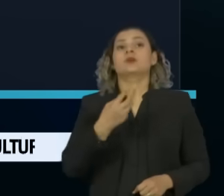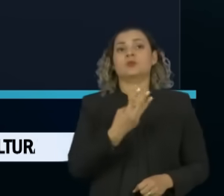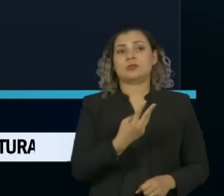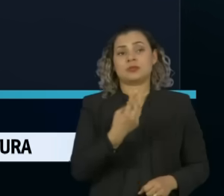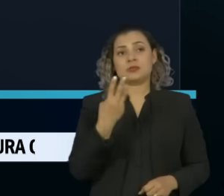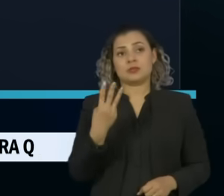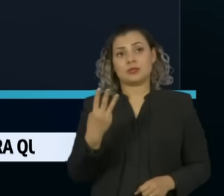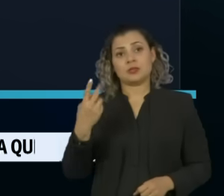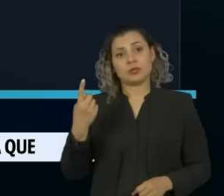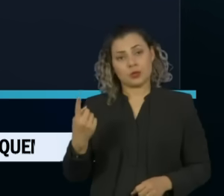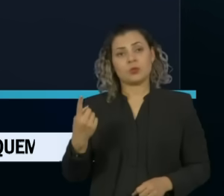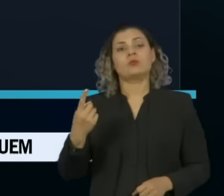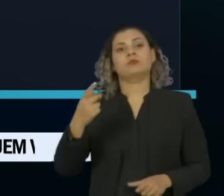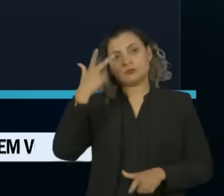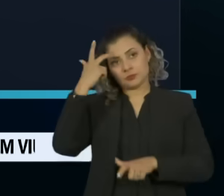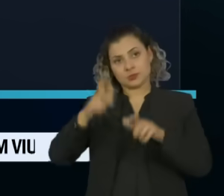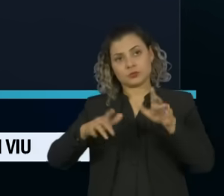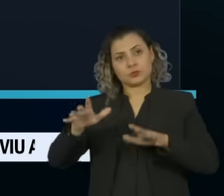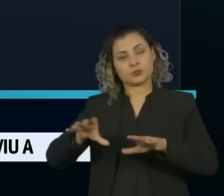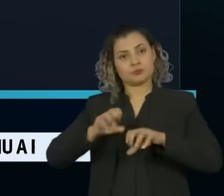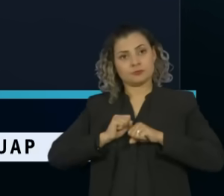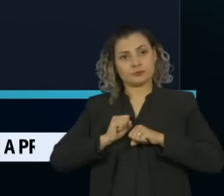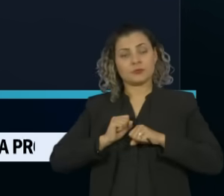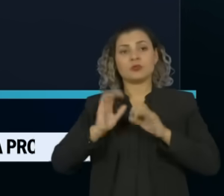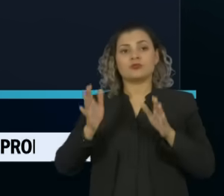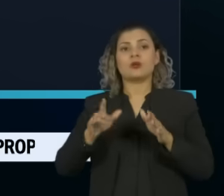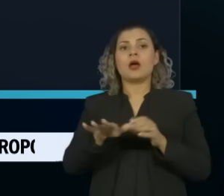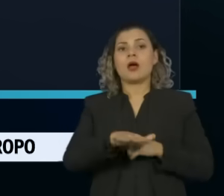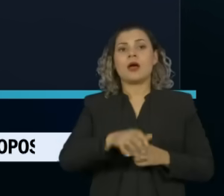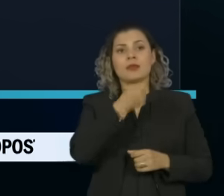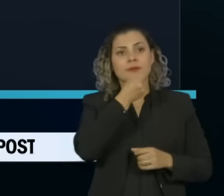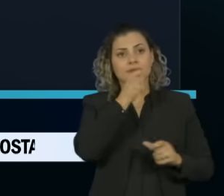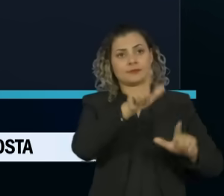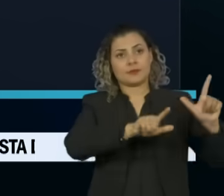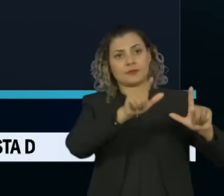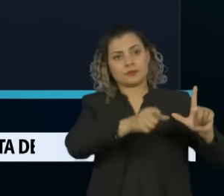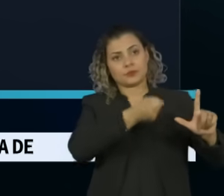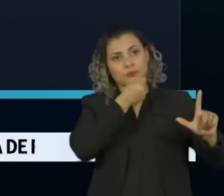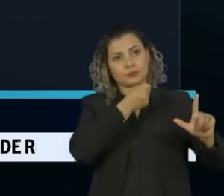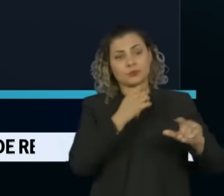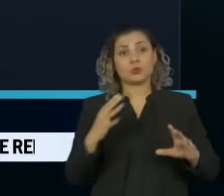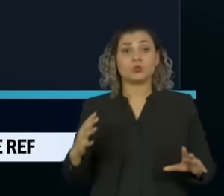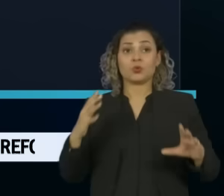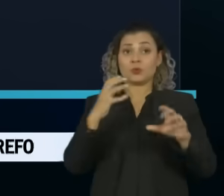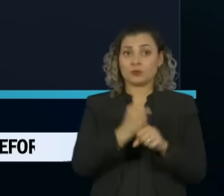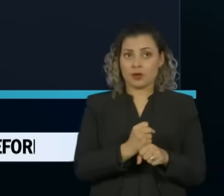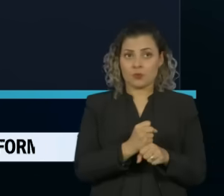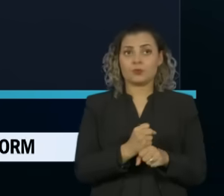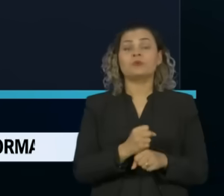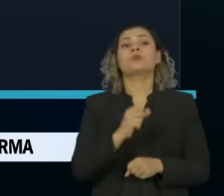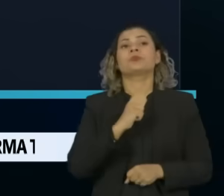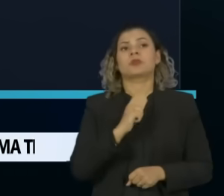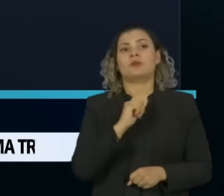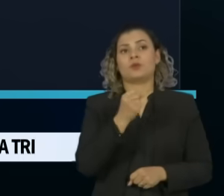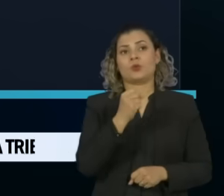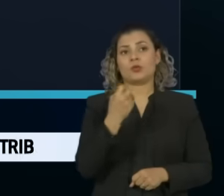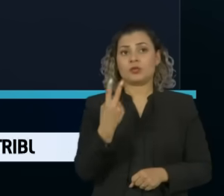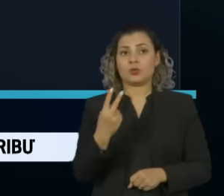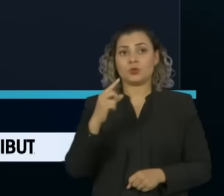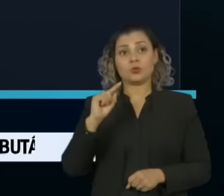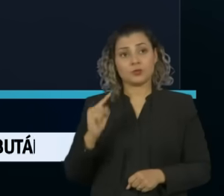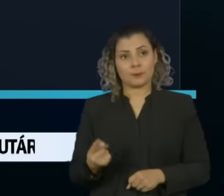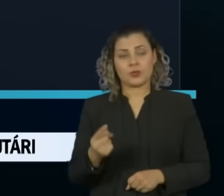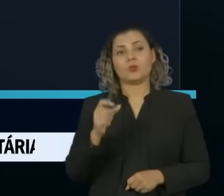2.231.000 casos confirmados da doença, de acordo com o consórcio de veículos de imprensa. Ao todo, foram registradas